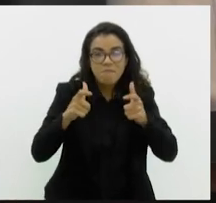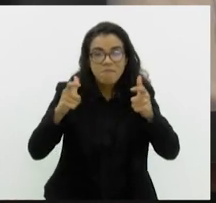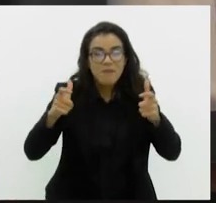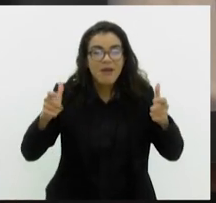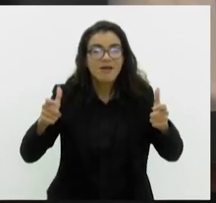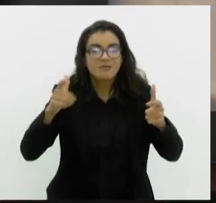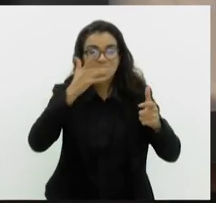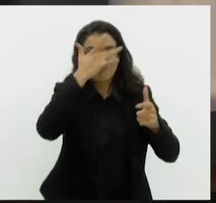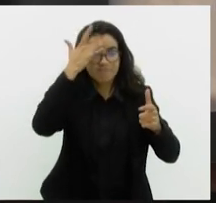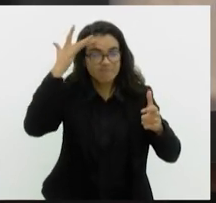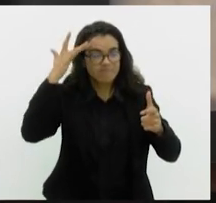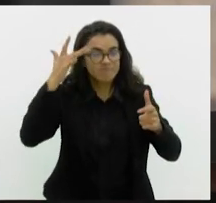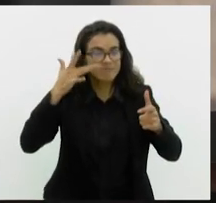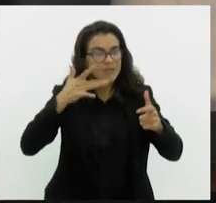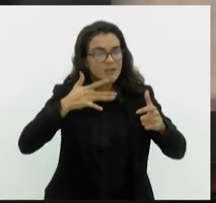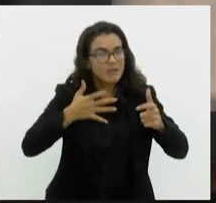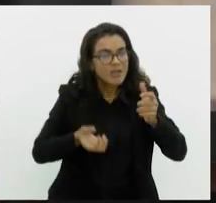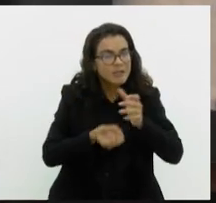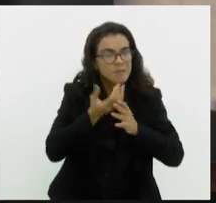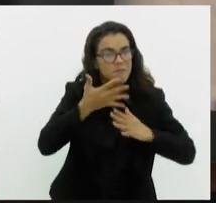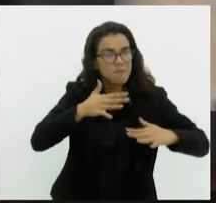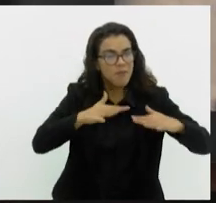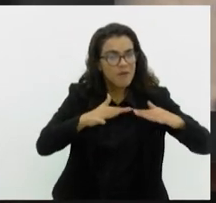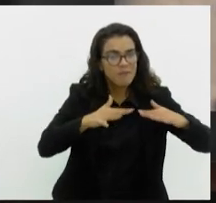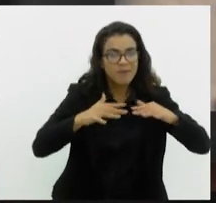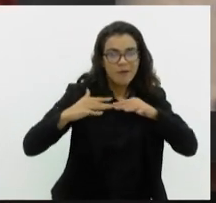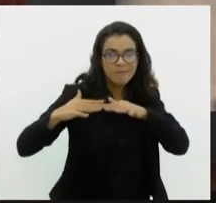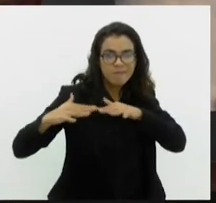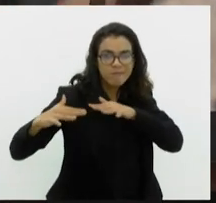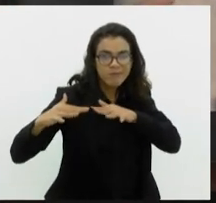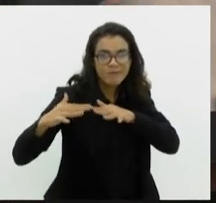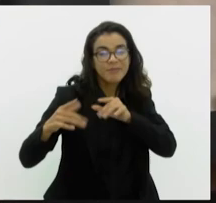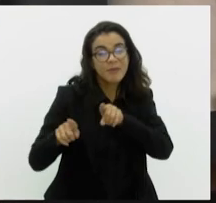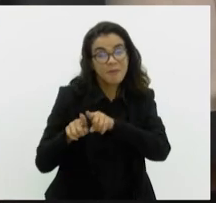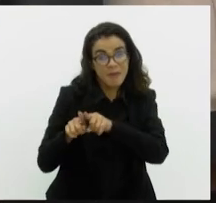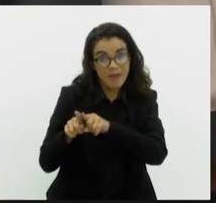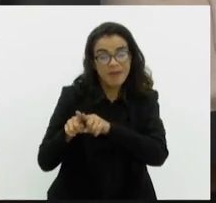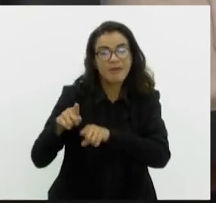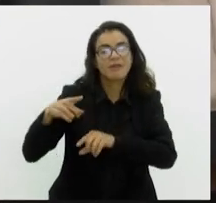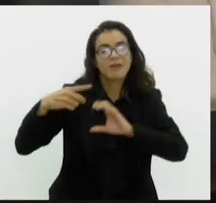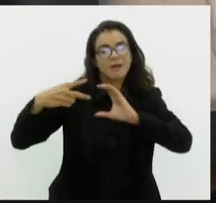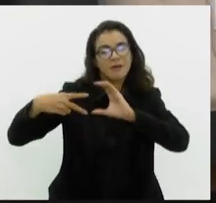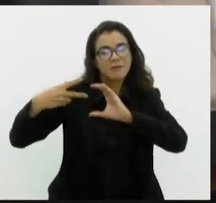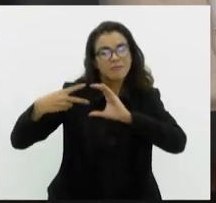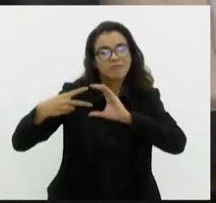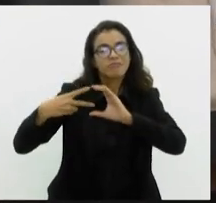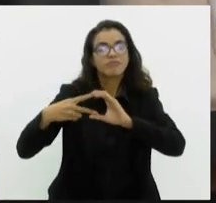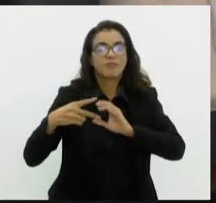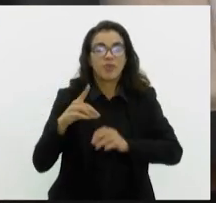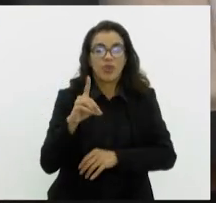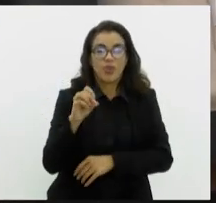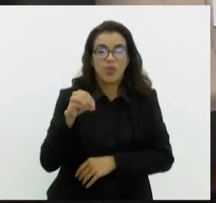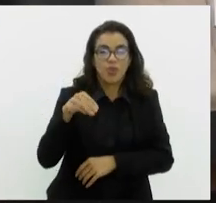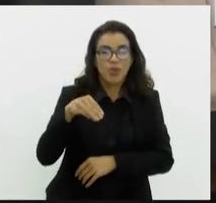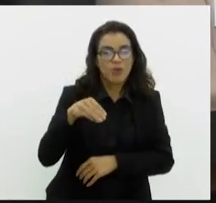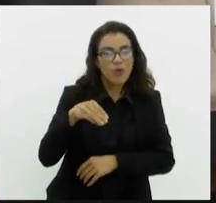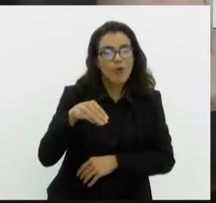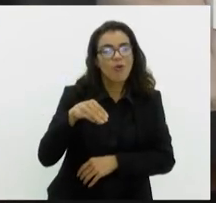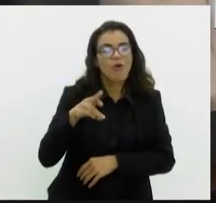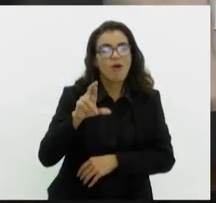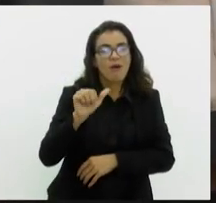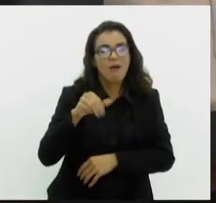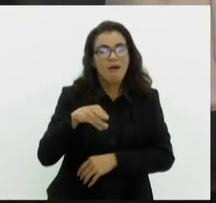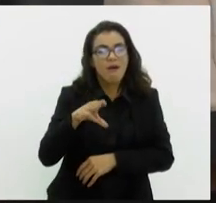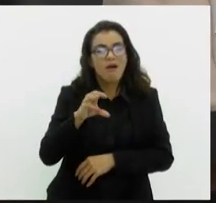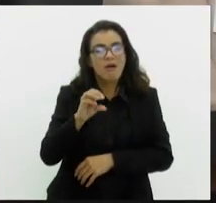essa movimentação que você propõe aqui, essa movimentação que nós propusemos também a partir da Câmara Municipal, quando honramos a vida de Helena Teodoro